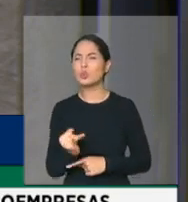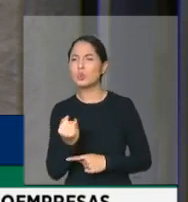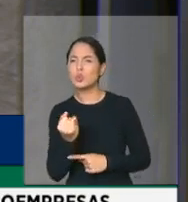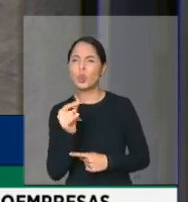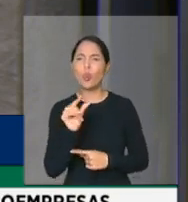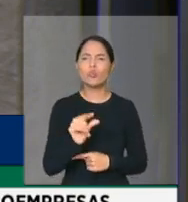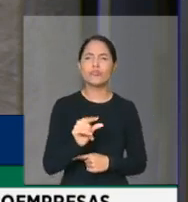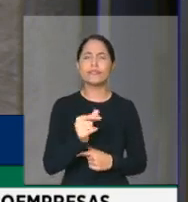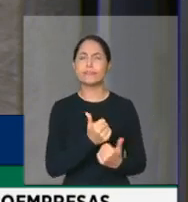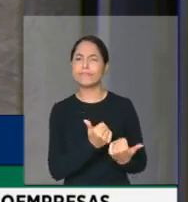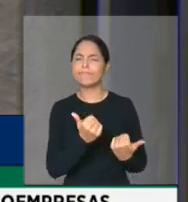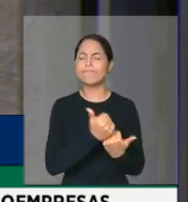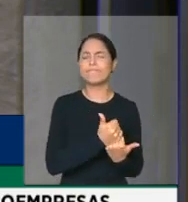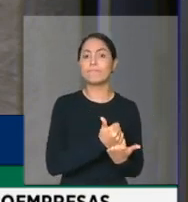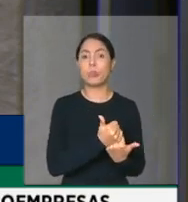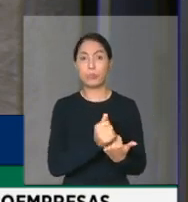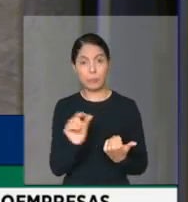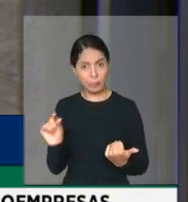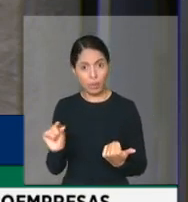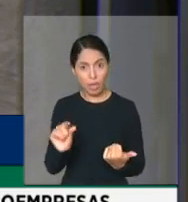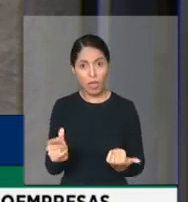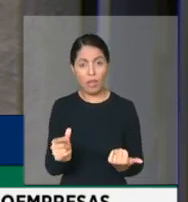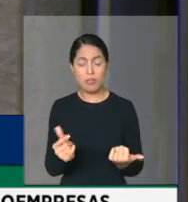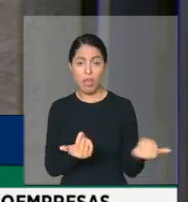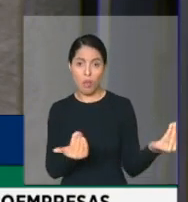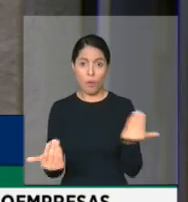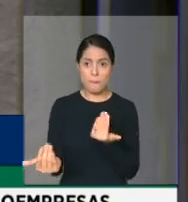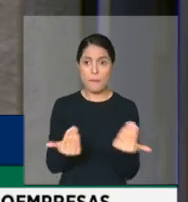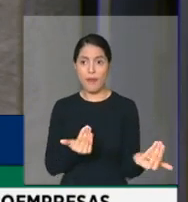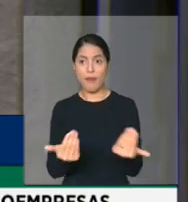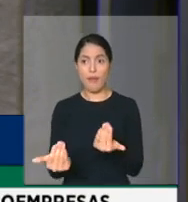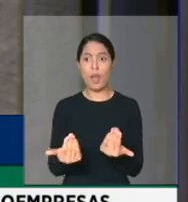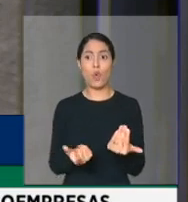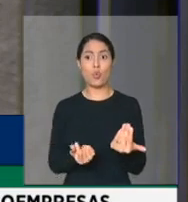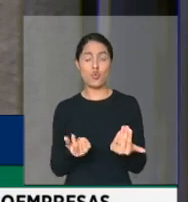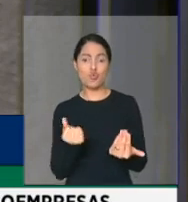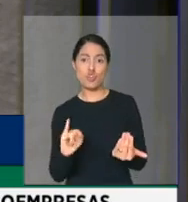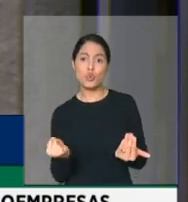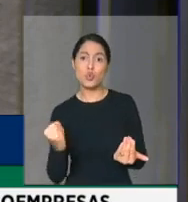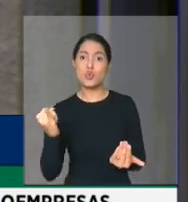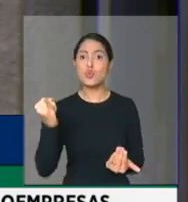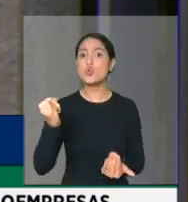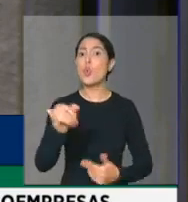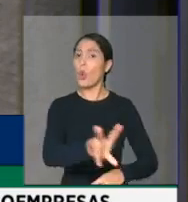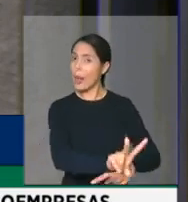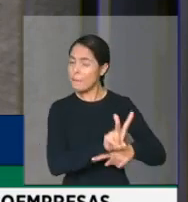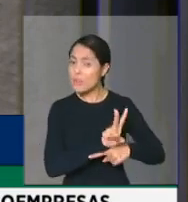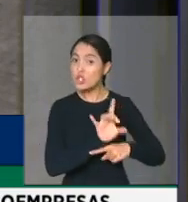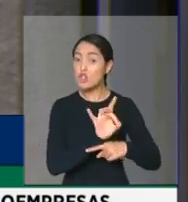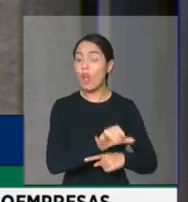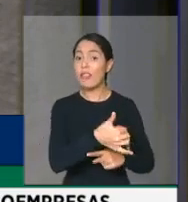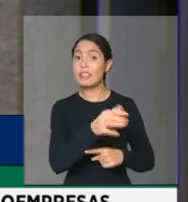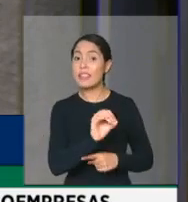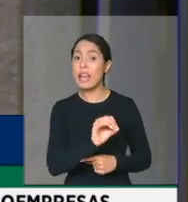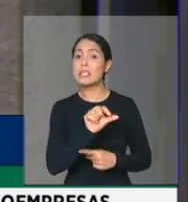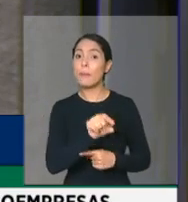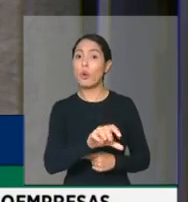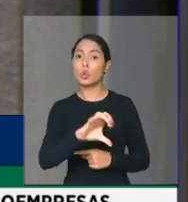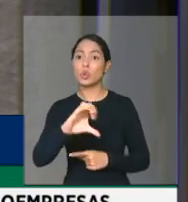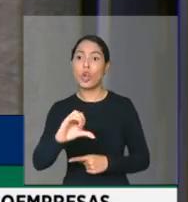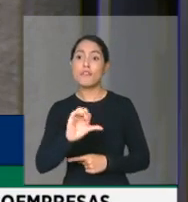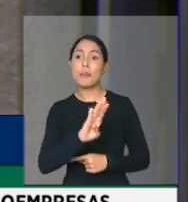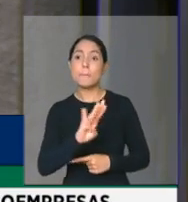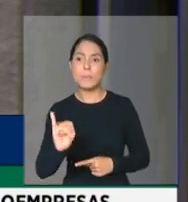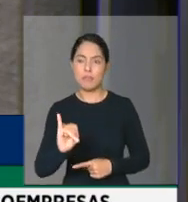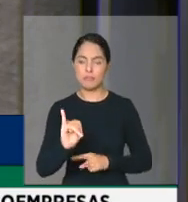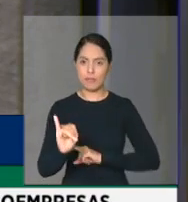é muito pequenininho, quer dizer, a remuneração do juro desse empréstimo é muito pequenininho, veio com 10,9 bi